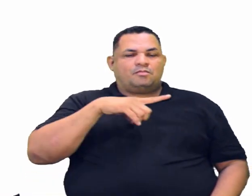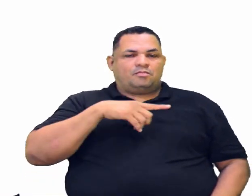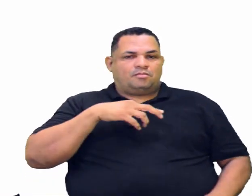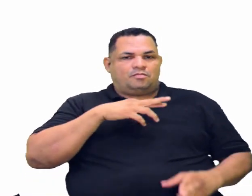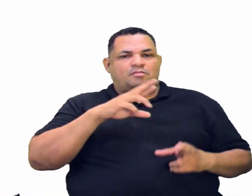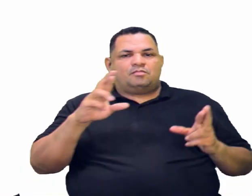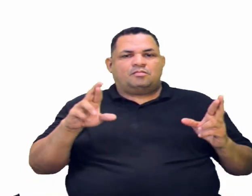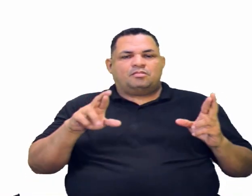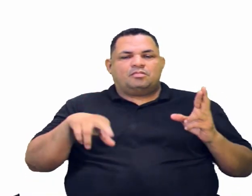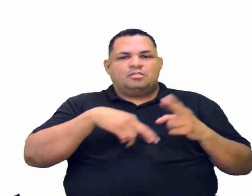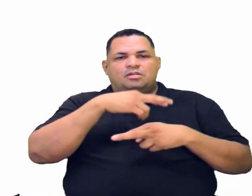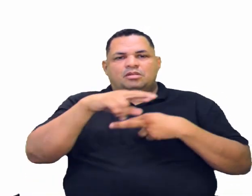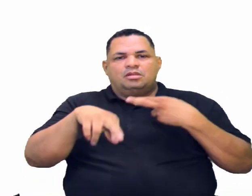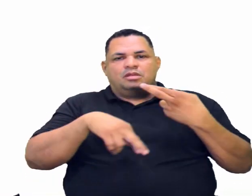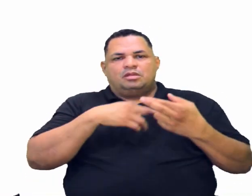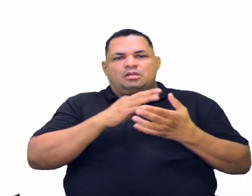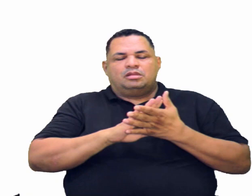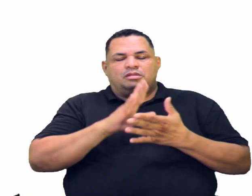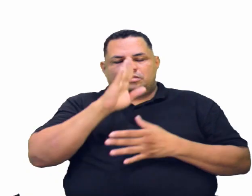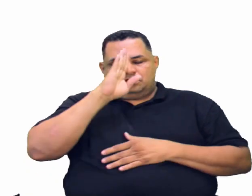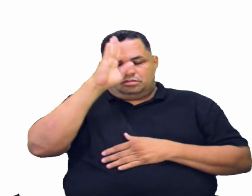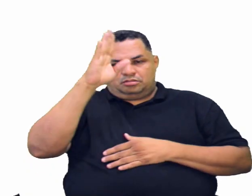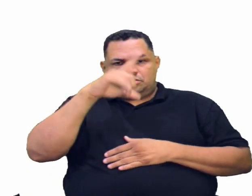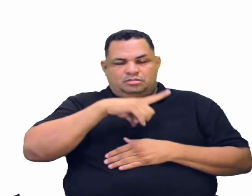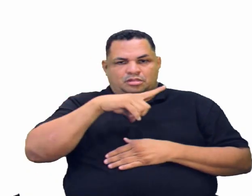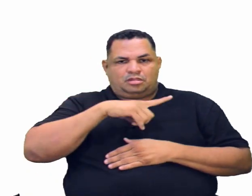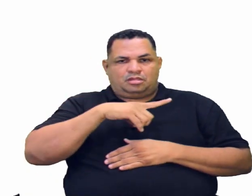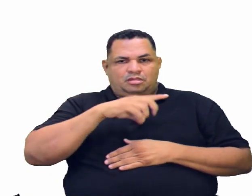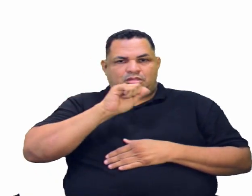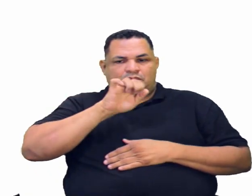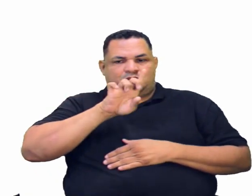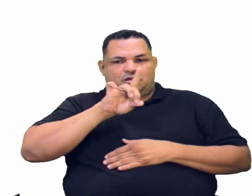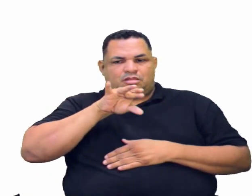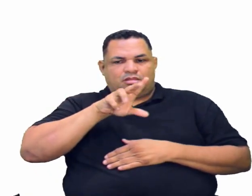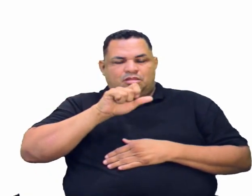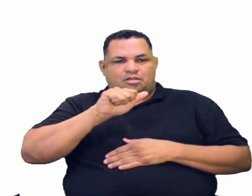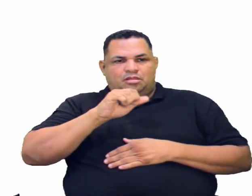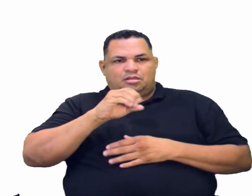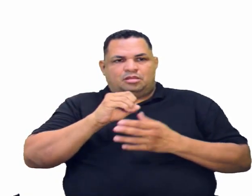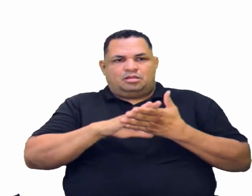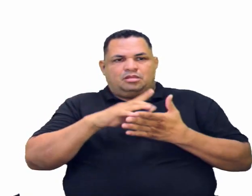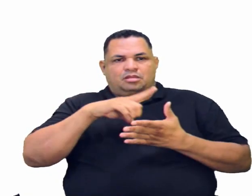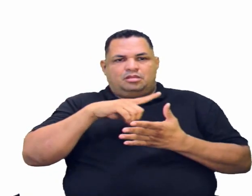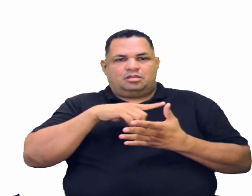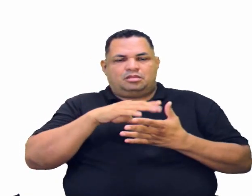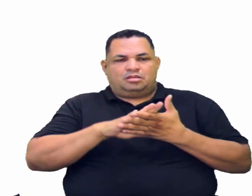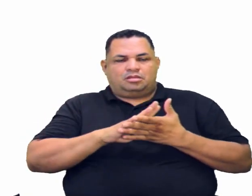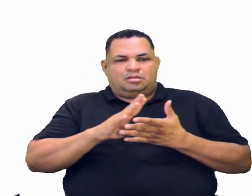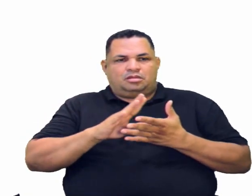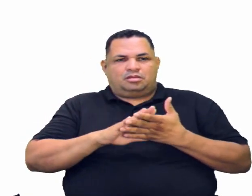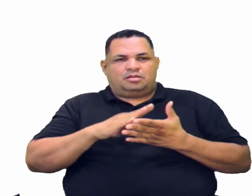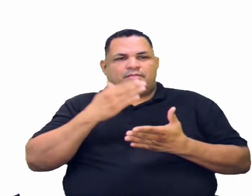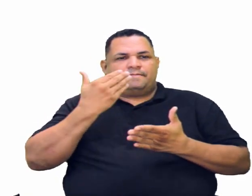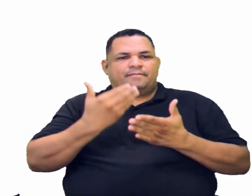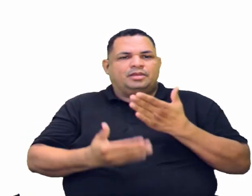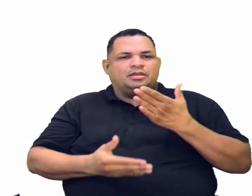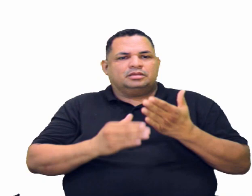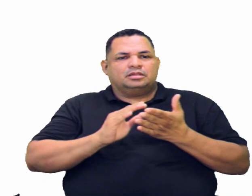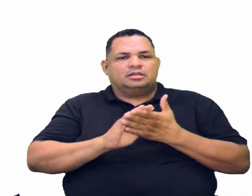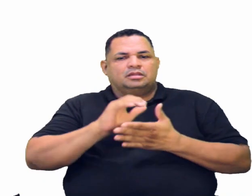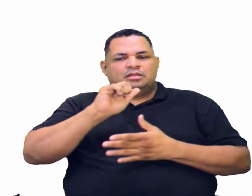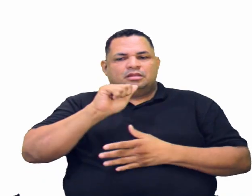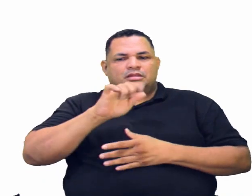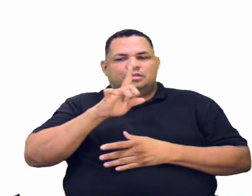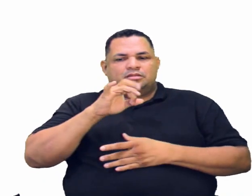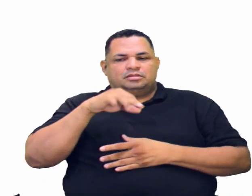reações principais de obtenção dos aldeídos. A hidratação de alcinos. Quem é o